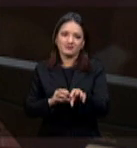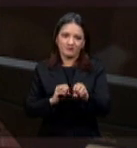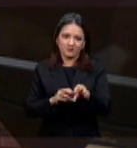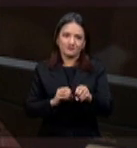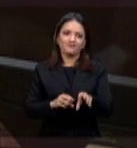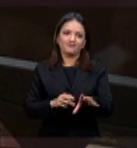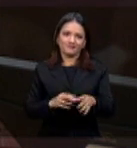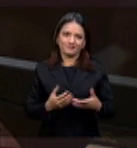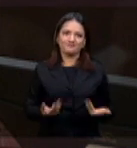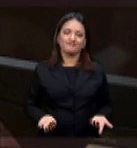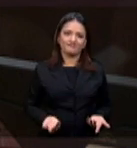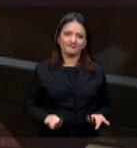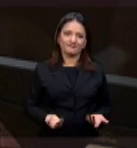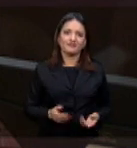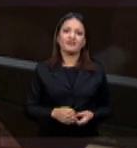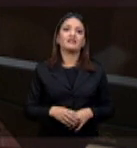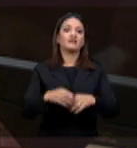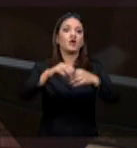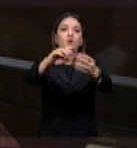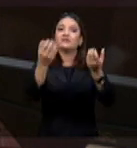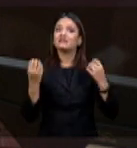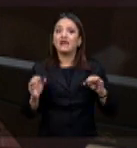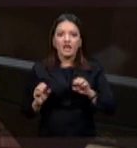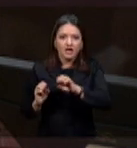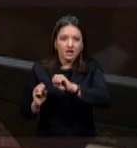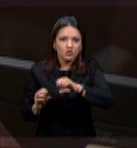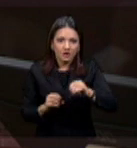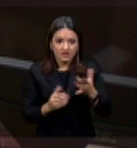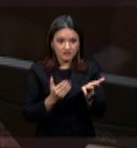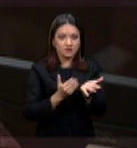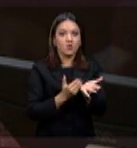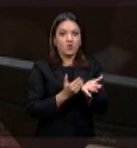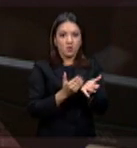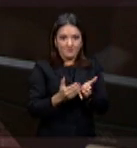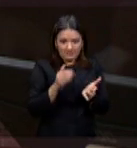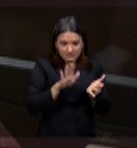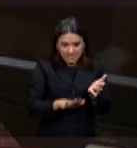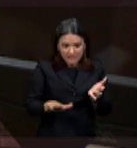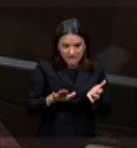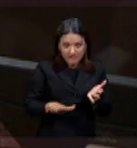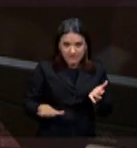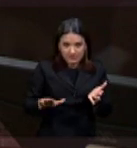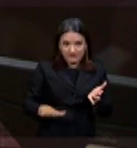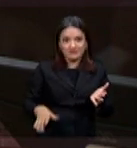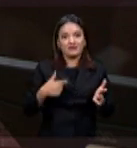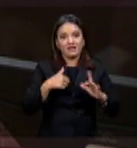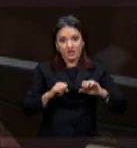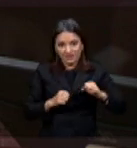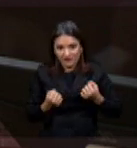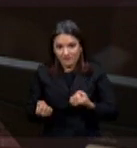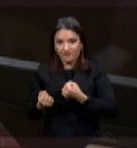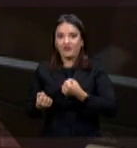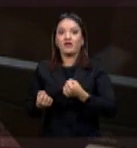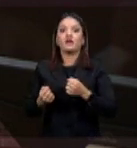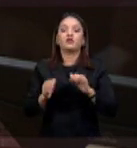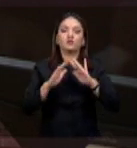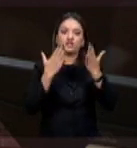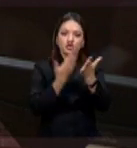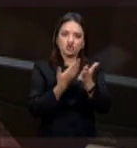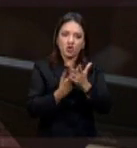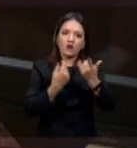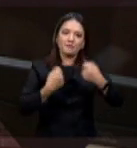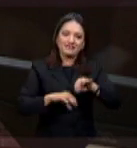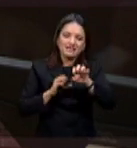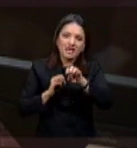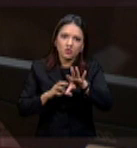quando eu falo educação, é educação em todos os níveis. Começando, claro, pelas crianças, e eu defendo muito a educação sexual nas escolas, acho